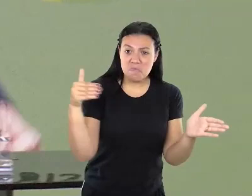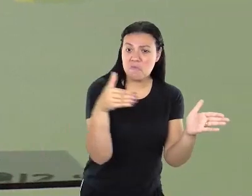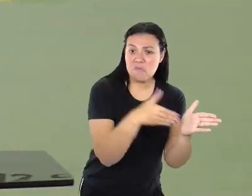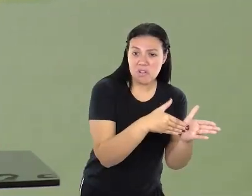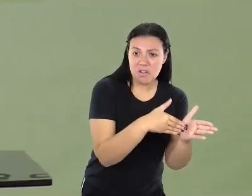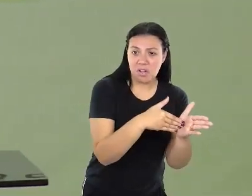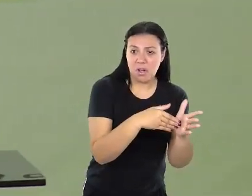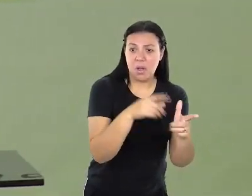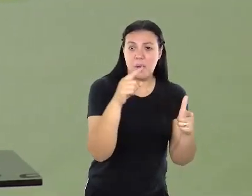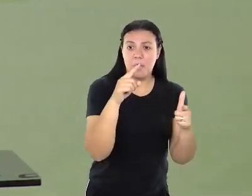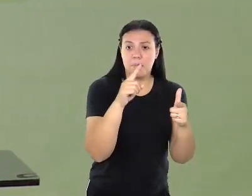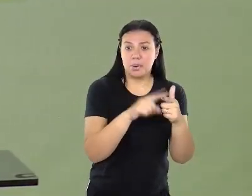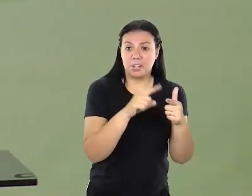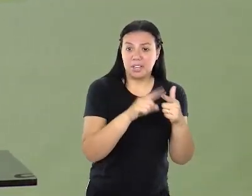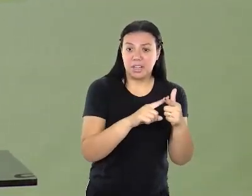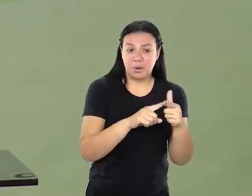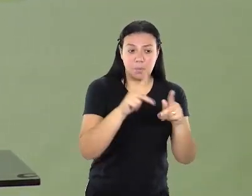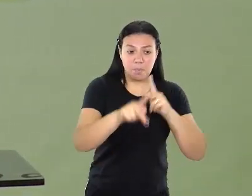quer.